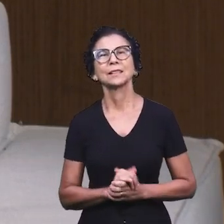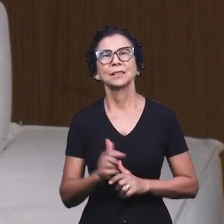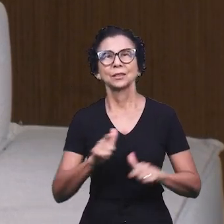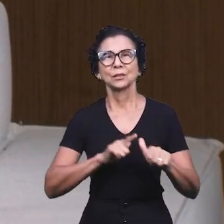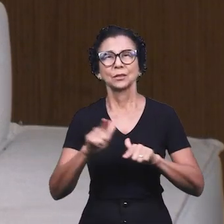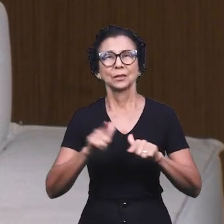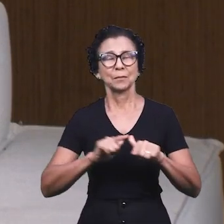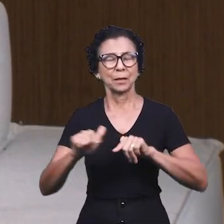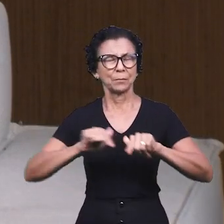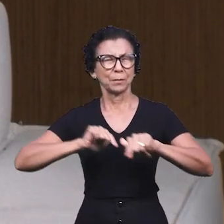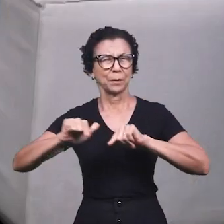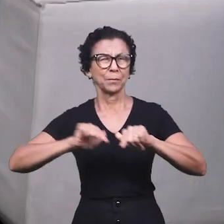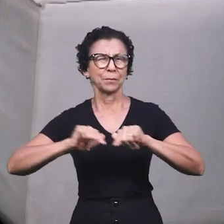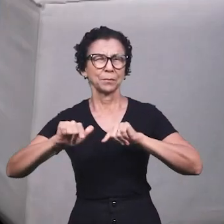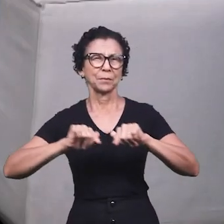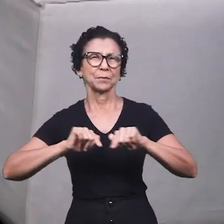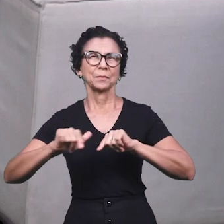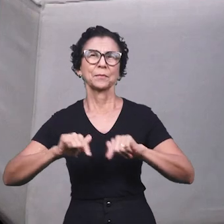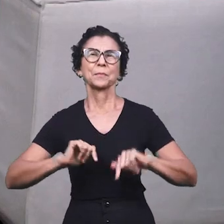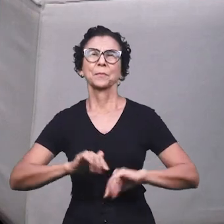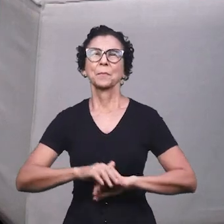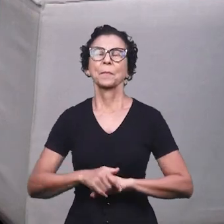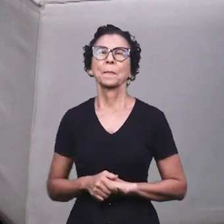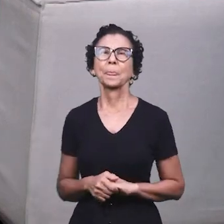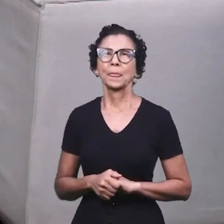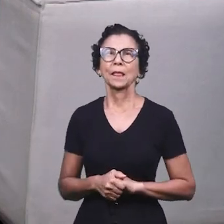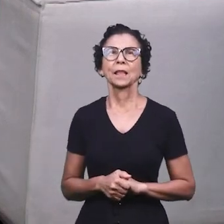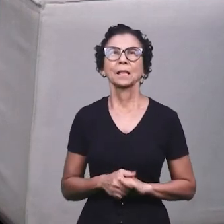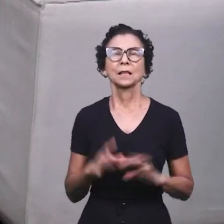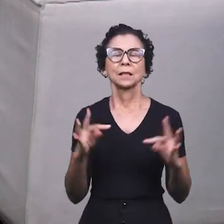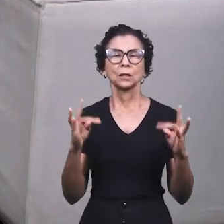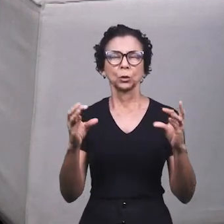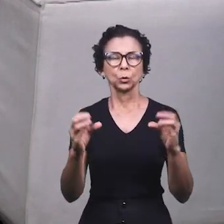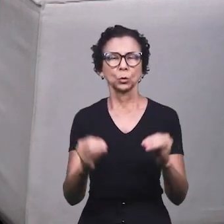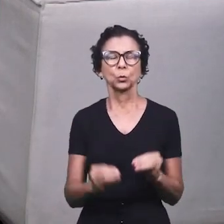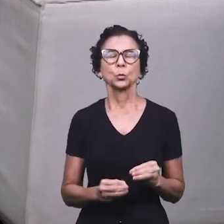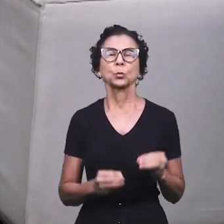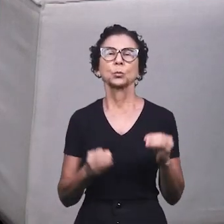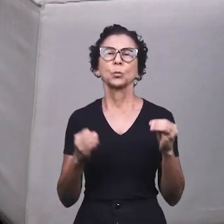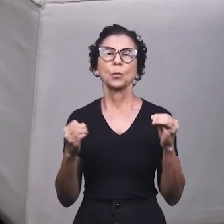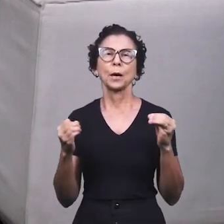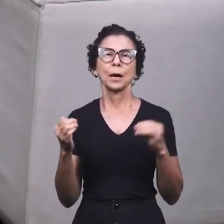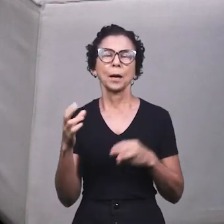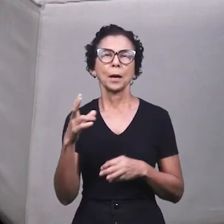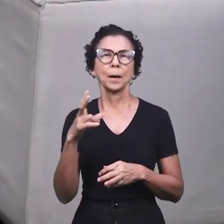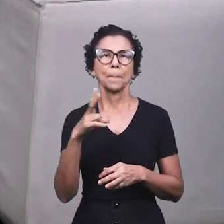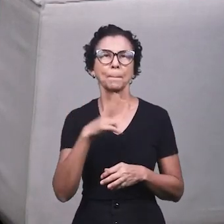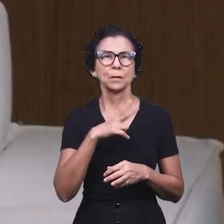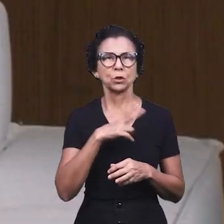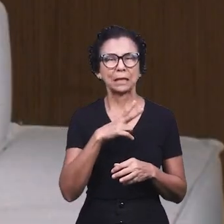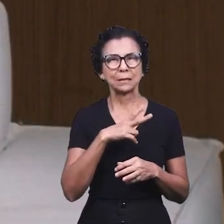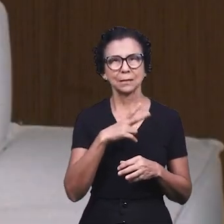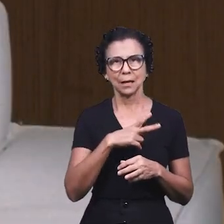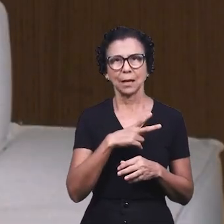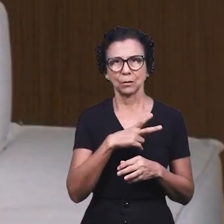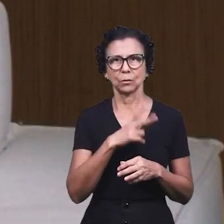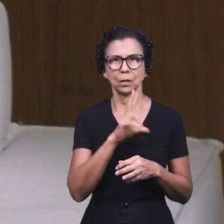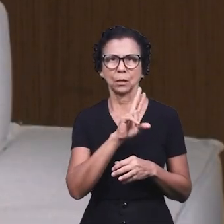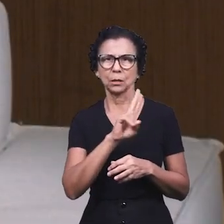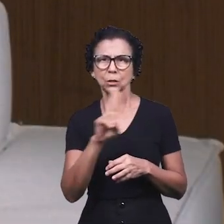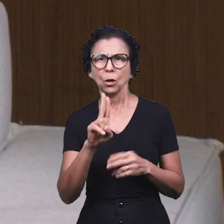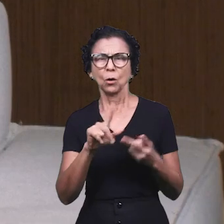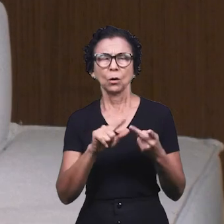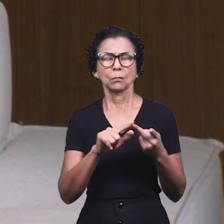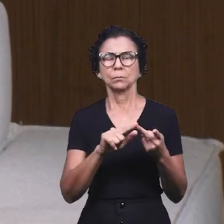mas para mim... Talvez seja a mesma... Nós trabalhamos com personalizados. Então, também são épocas que